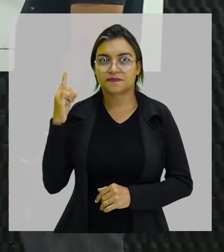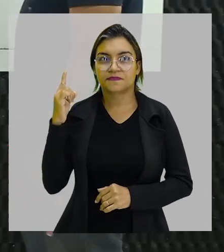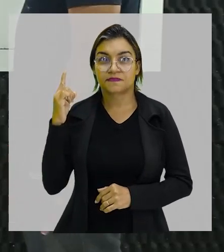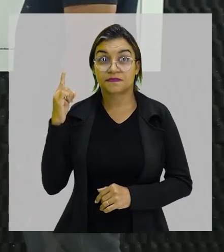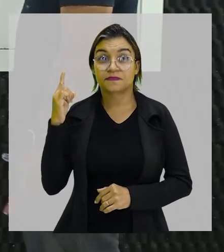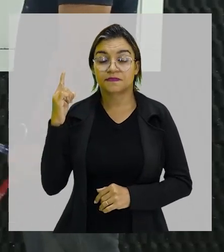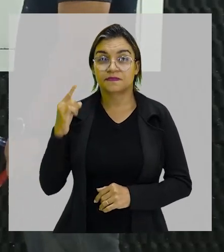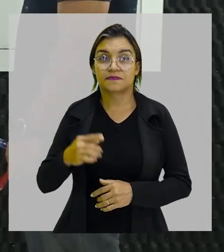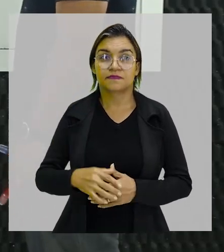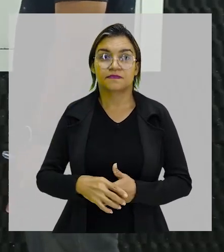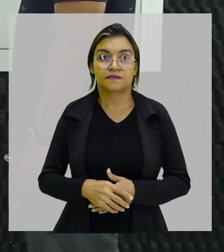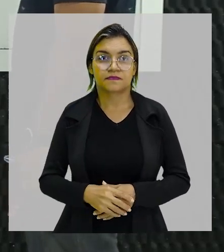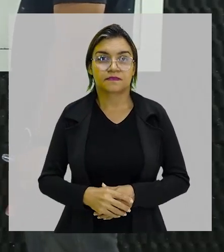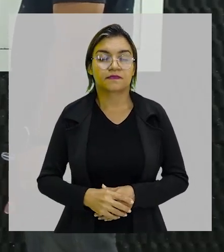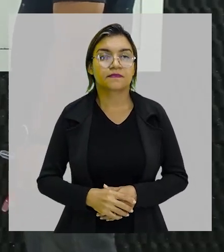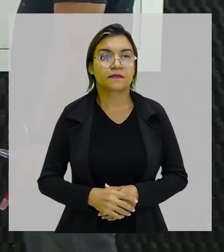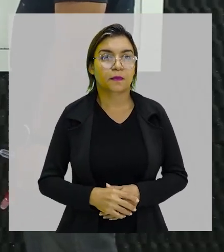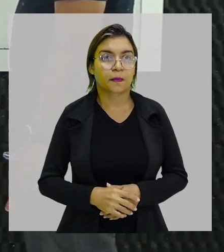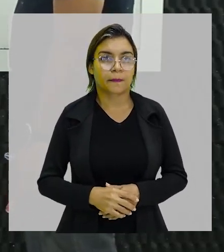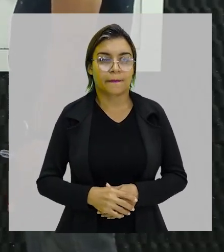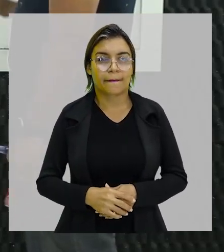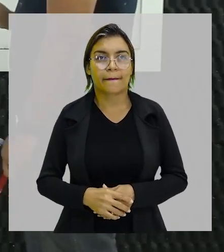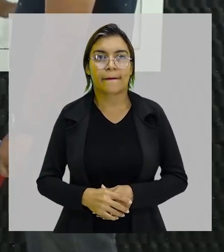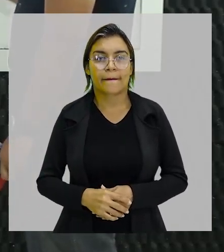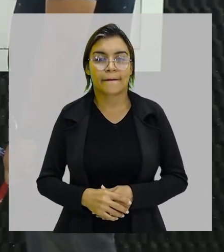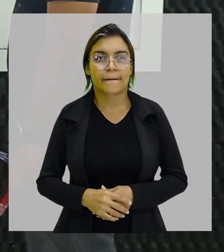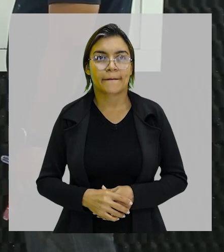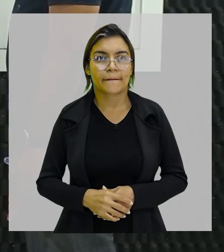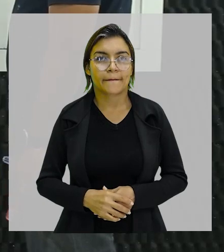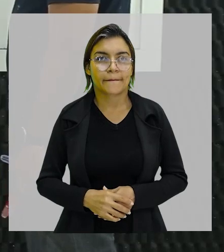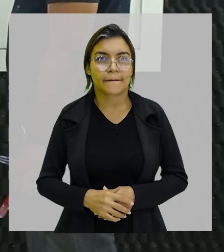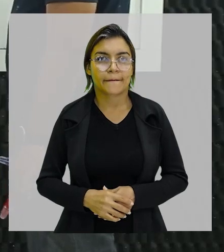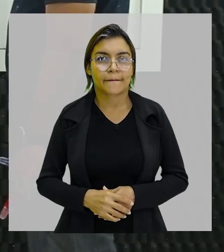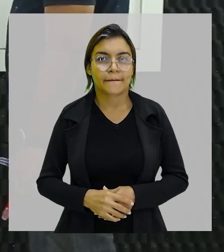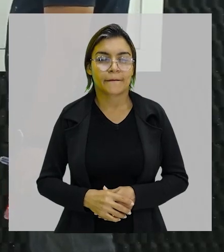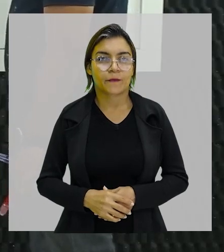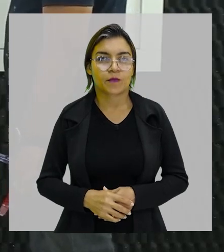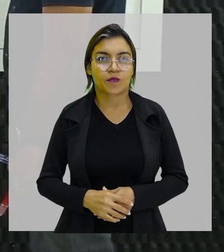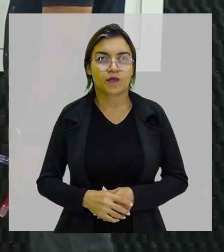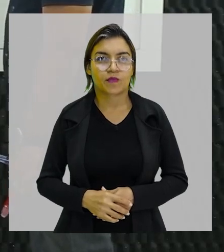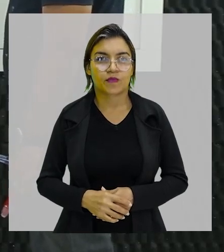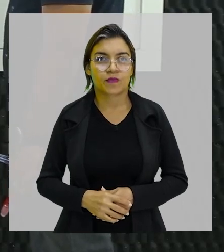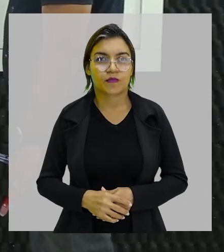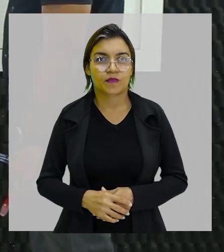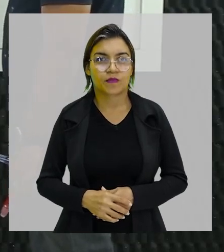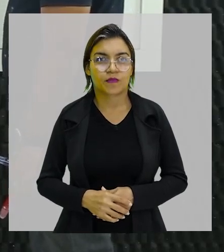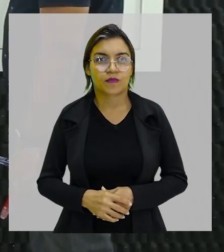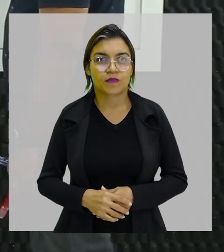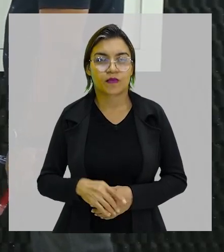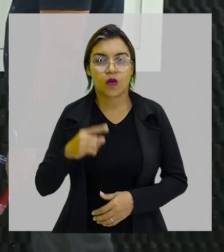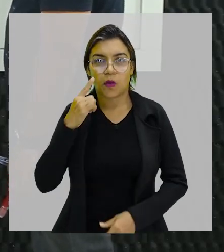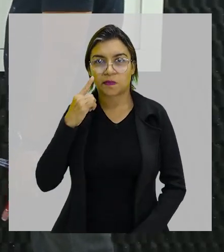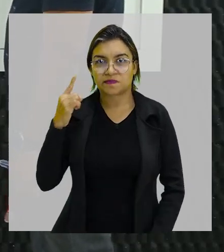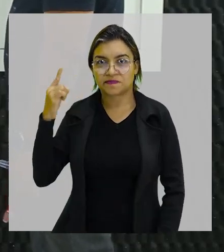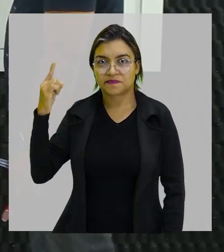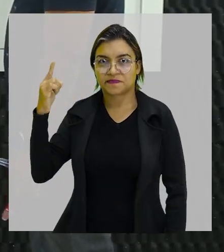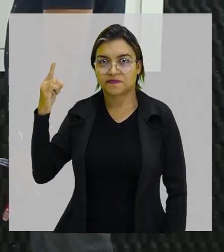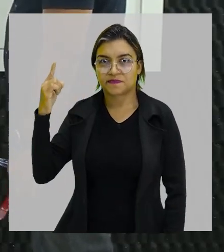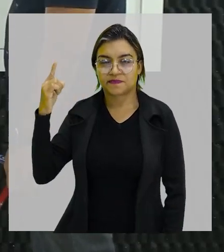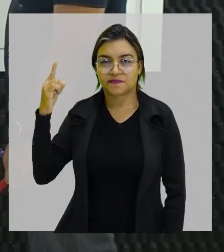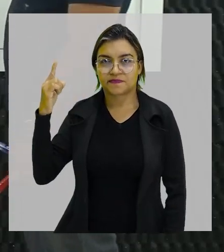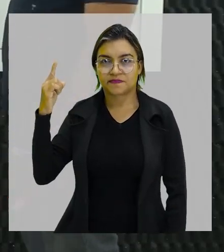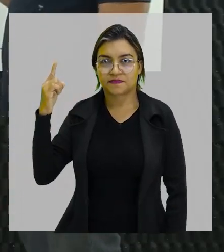a mesma coisa. Ó. 8 vezes 0 dá 0. 8 vezes 9 certo? Dá 72. Vamos